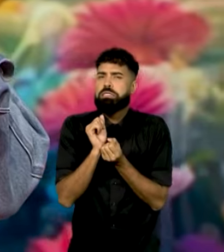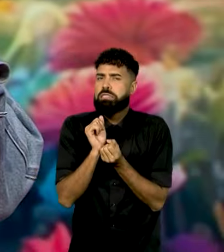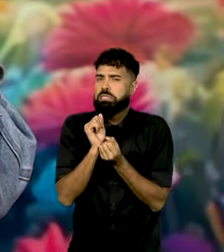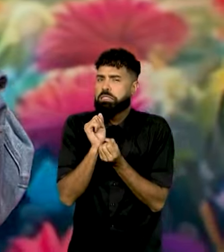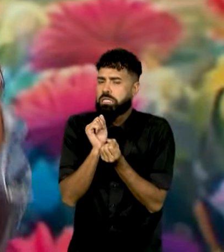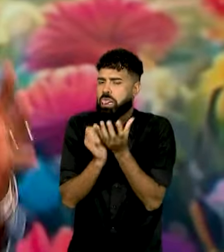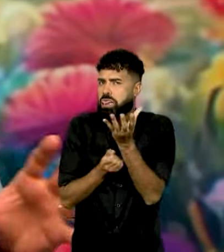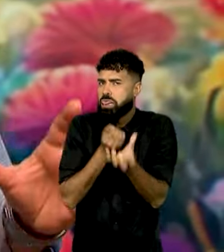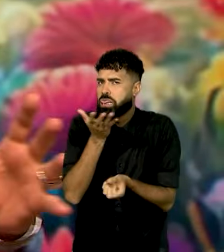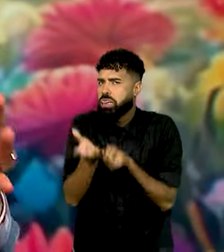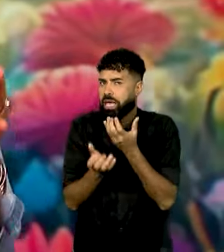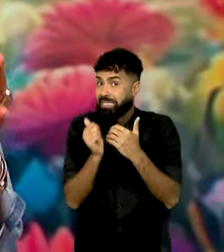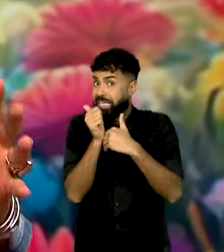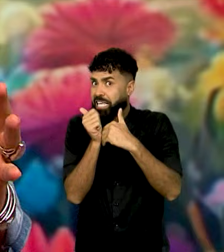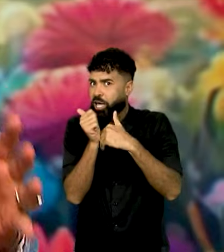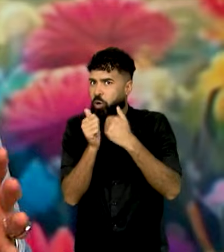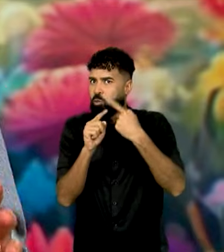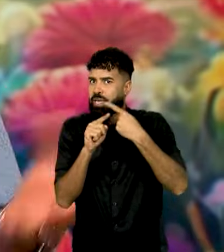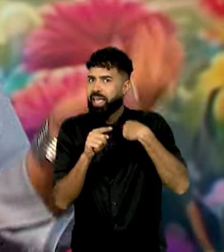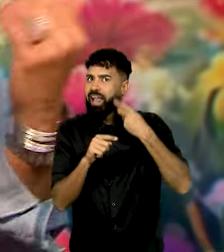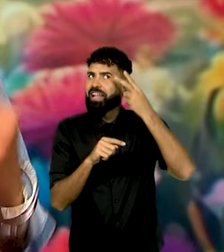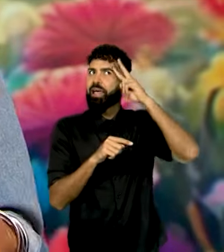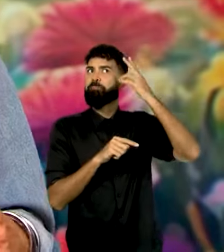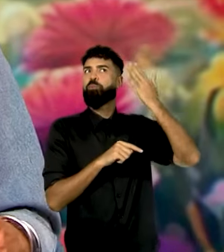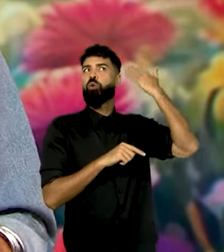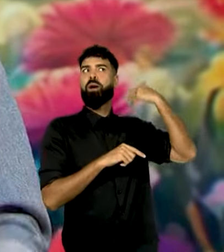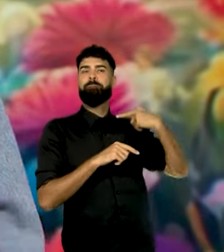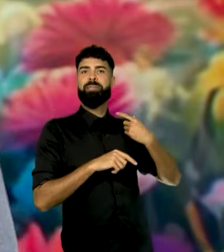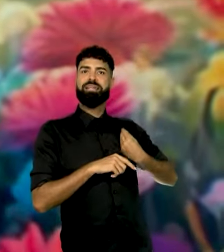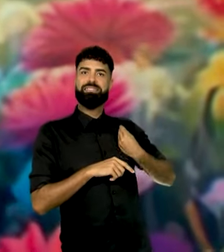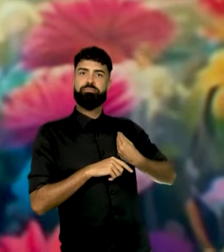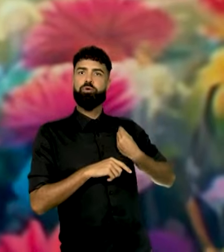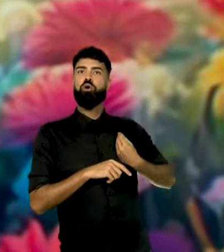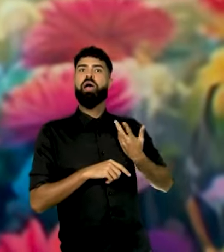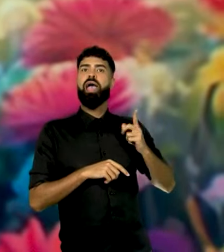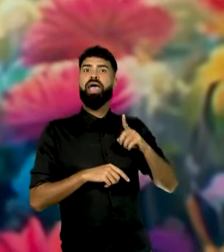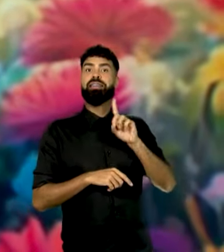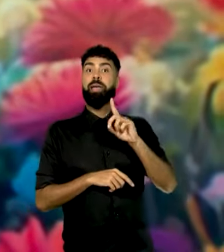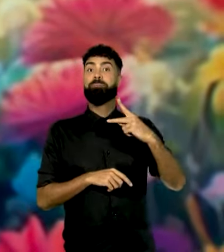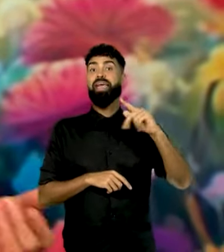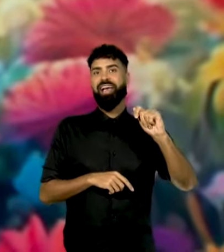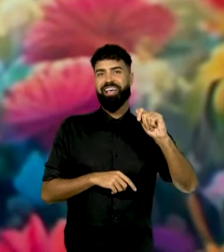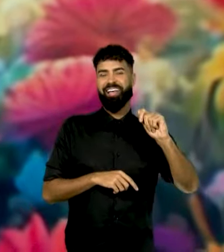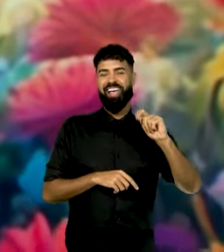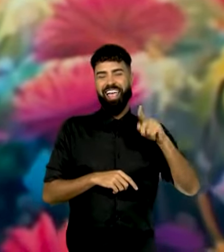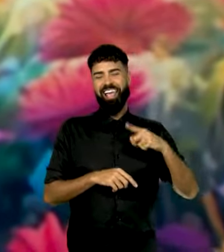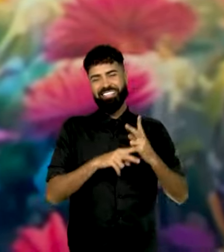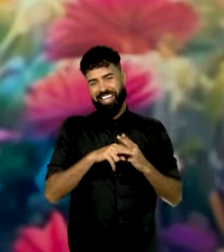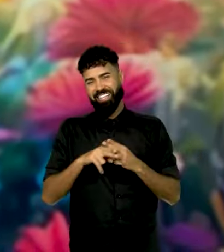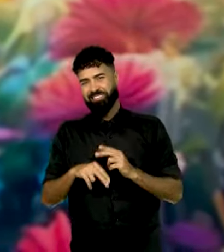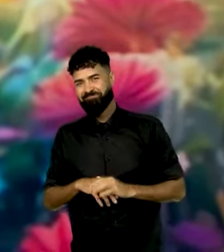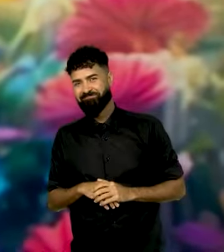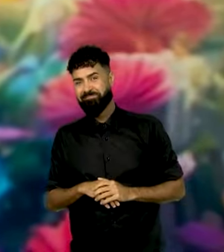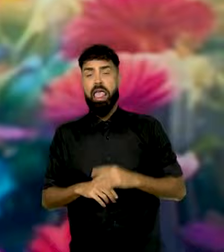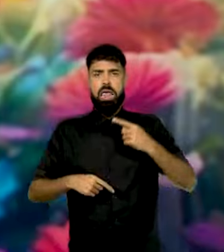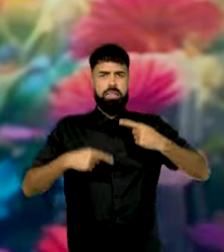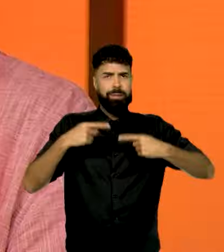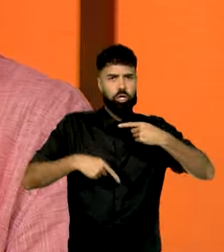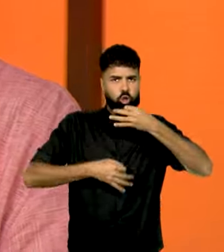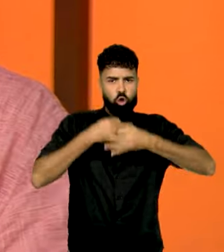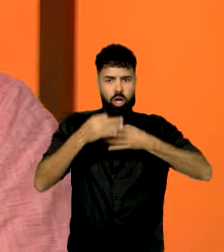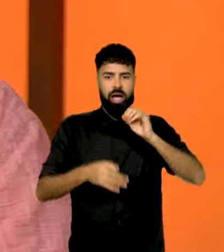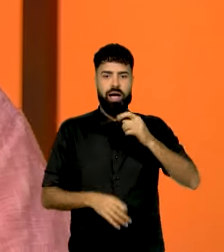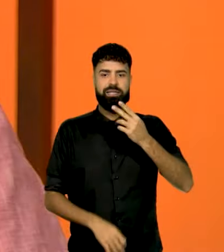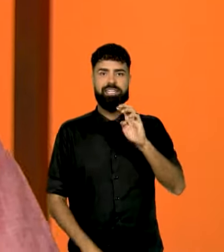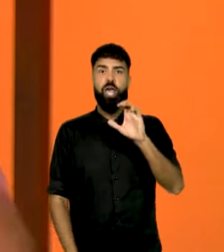na memória depois de estar na famosa série, também conhecida como DPA. O nosso debatedor é o nosso querido André Curvelo,